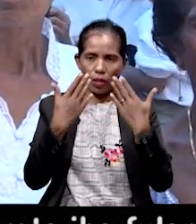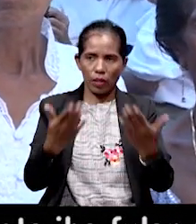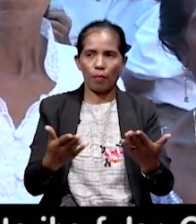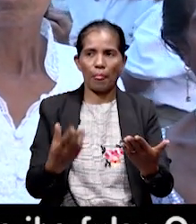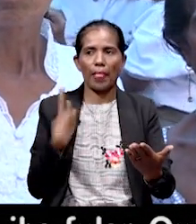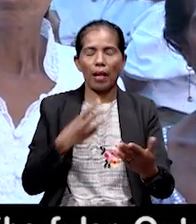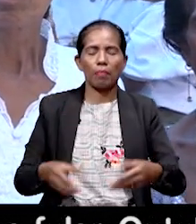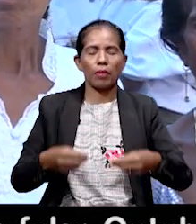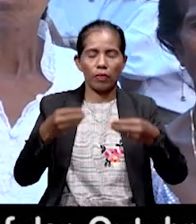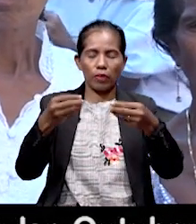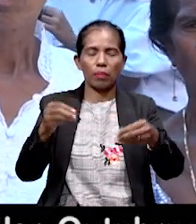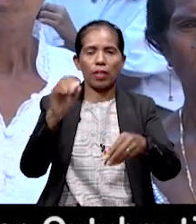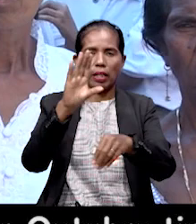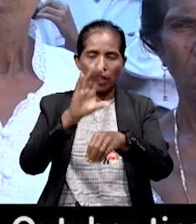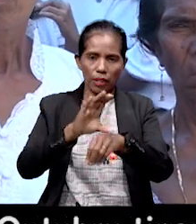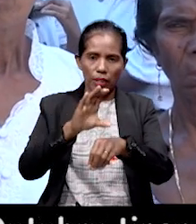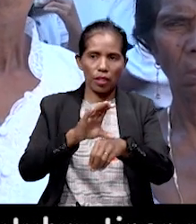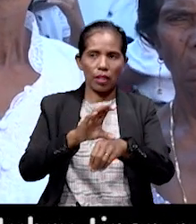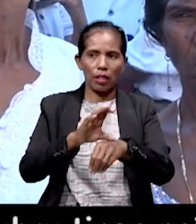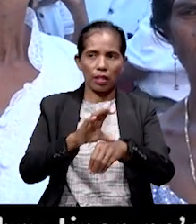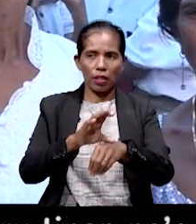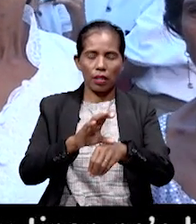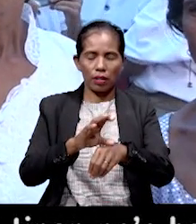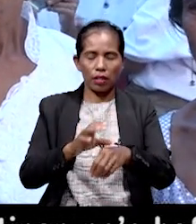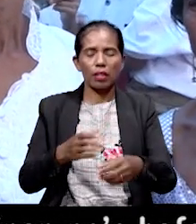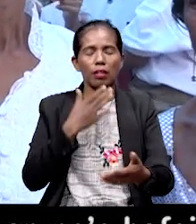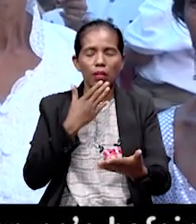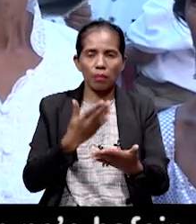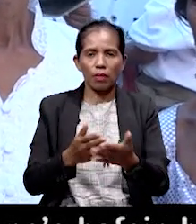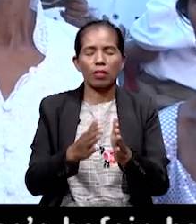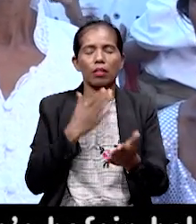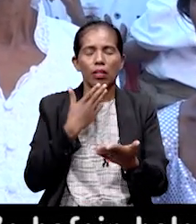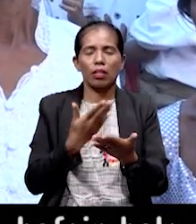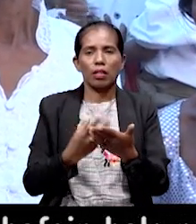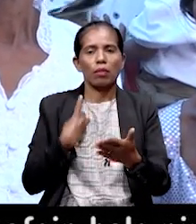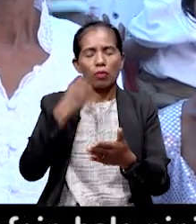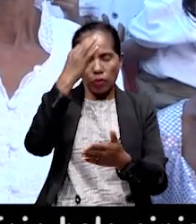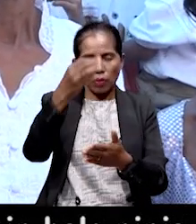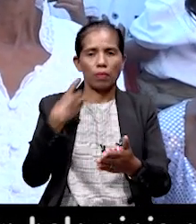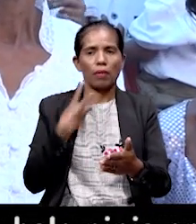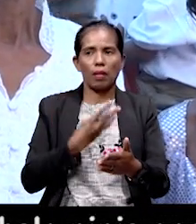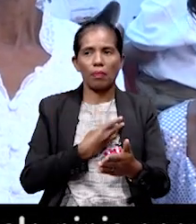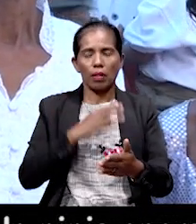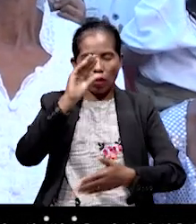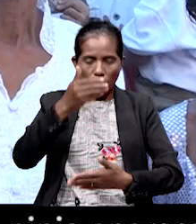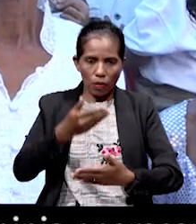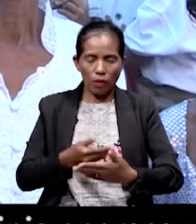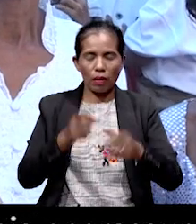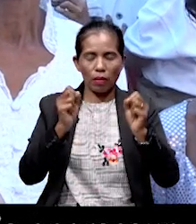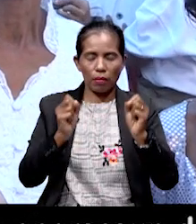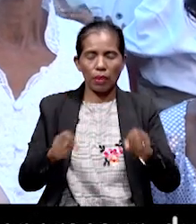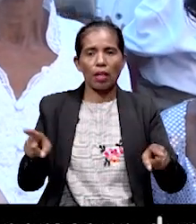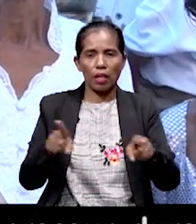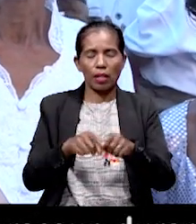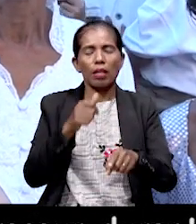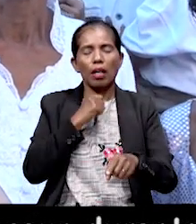dan be ami foba makreda Valor bawa tidak terus para siapa jelas sama pak Amin futuro pak Amin kata ya uang biwang balik kata bela saifal bibiatan dia